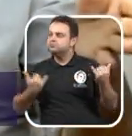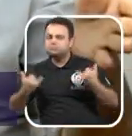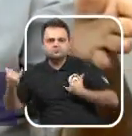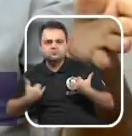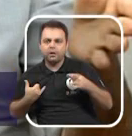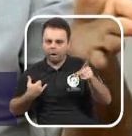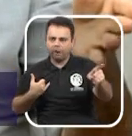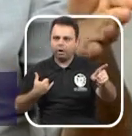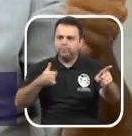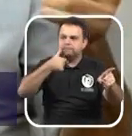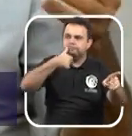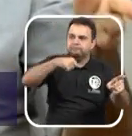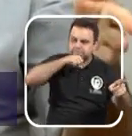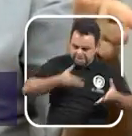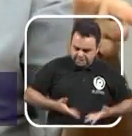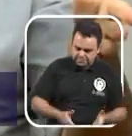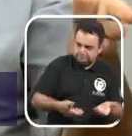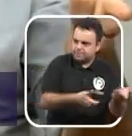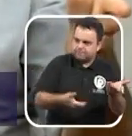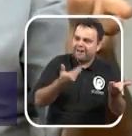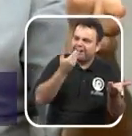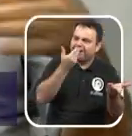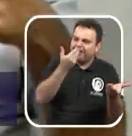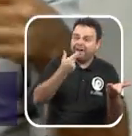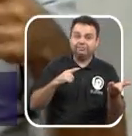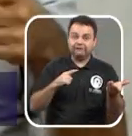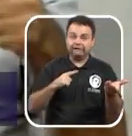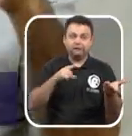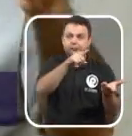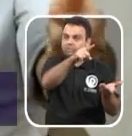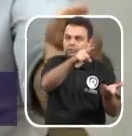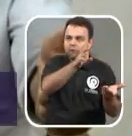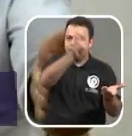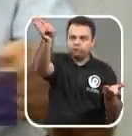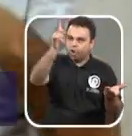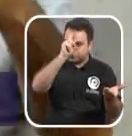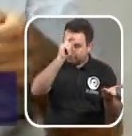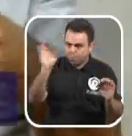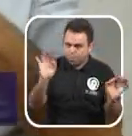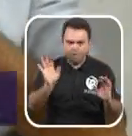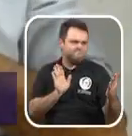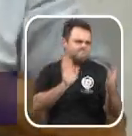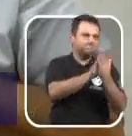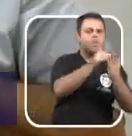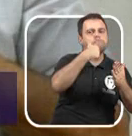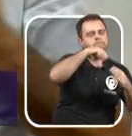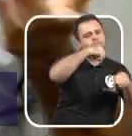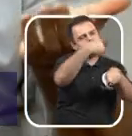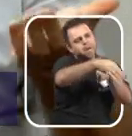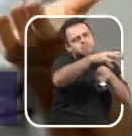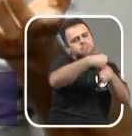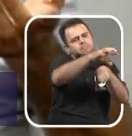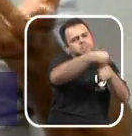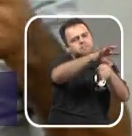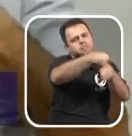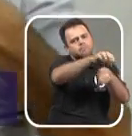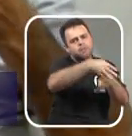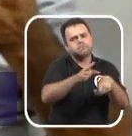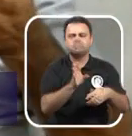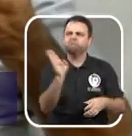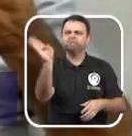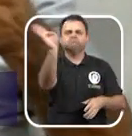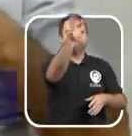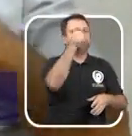uma criança apontando essa fissura e não foi feito encaminhamento, ela procura a mãe, ela briga e tal. Só que ela é sozinha. Não